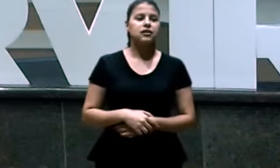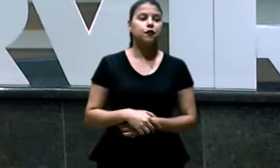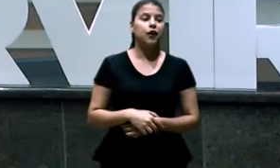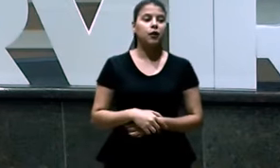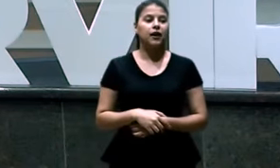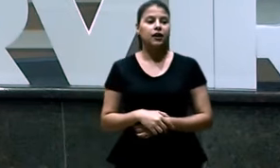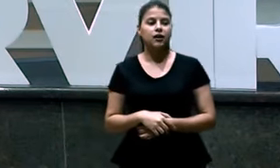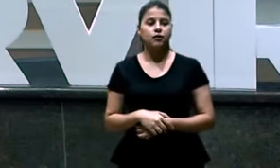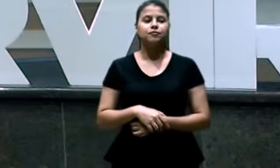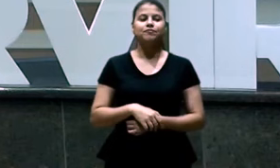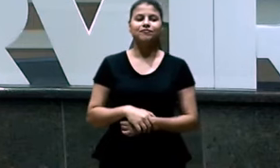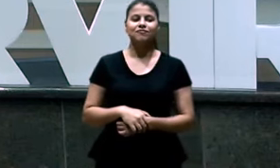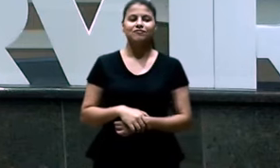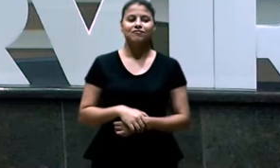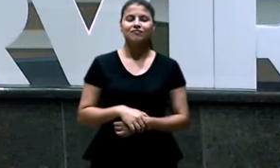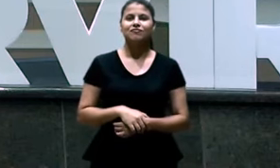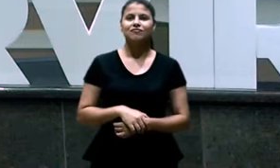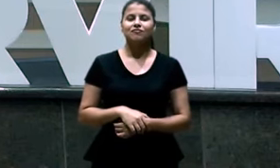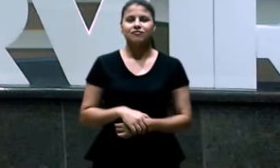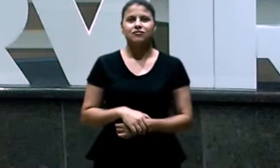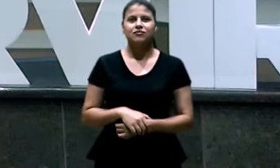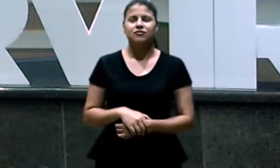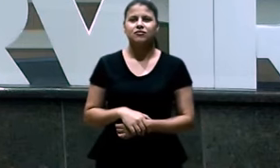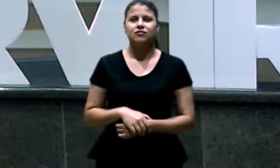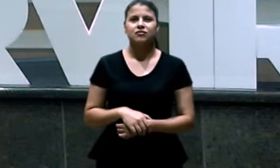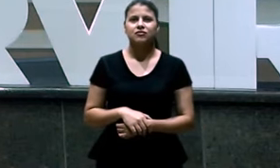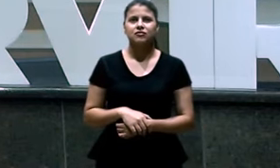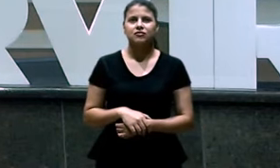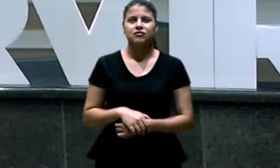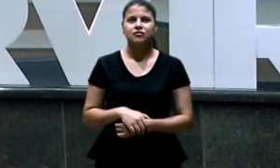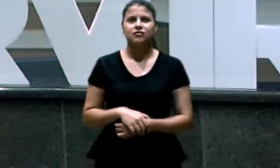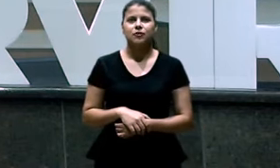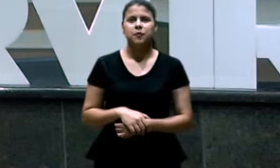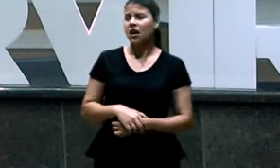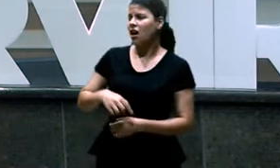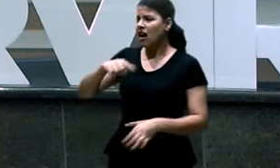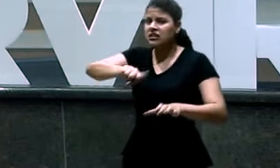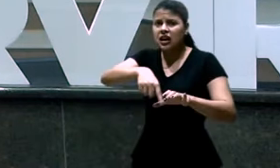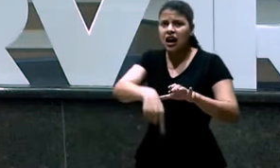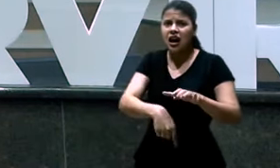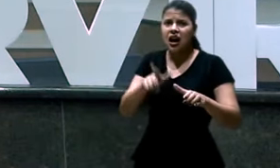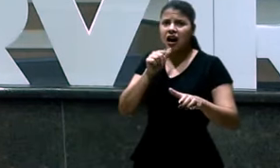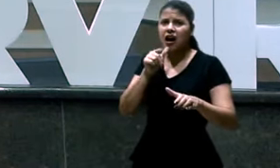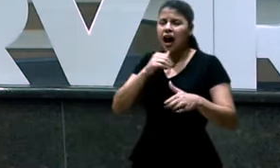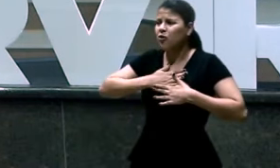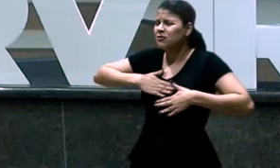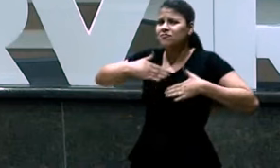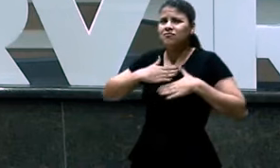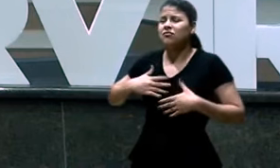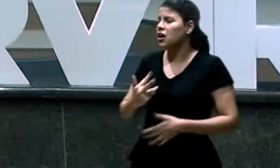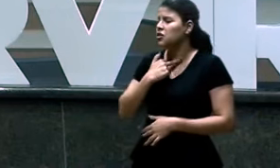Tu vem nesse poço beber dessa água e amanhã tu vai voltar de novo. Porque essa água que você bebe desse poço não pode saciar a tua